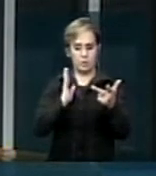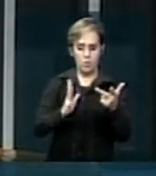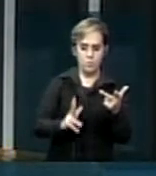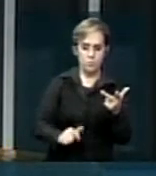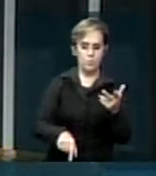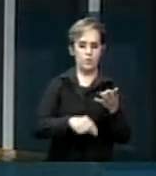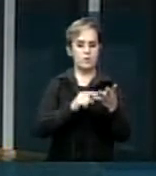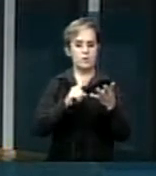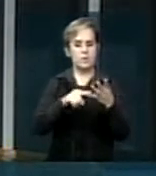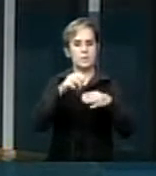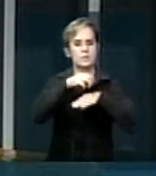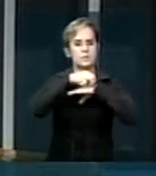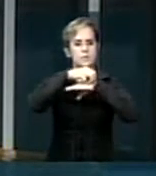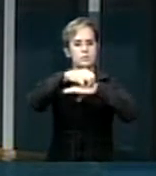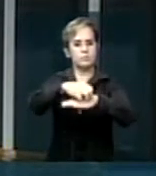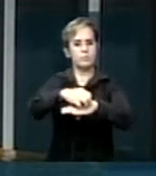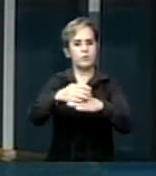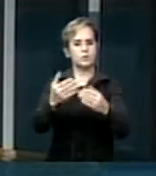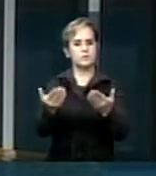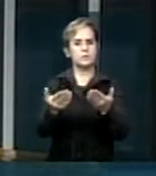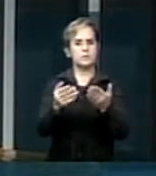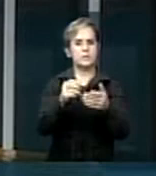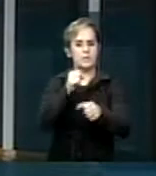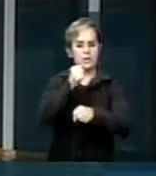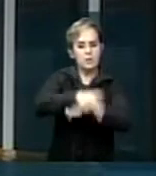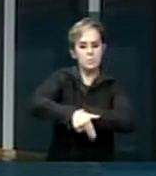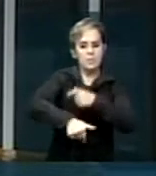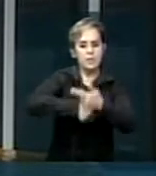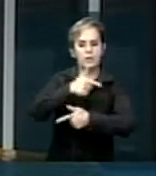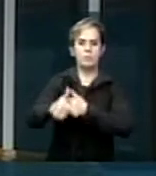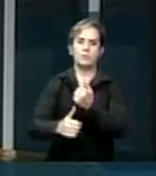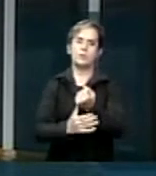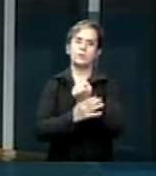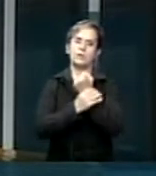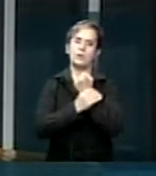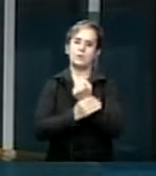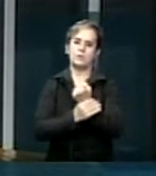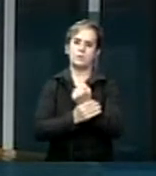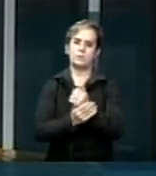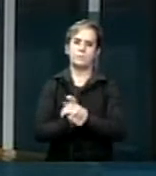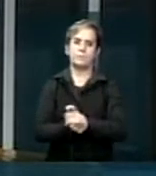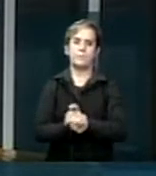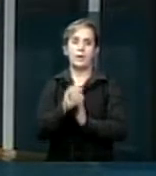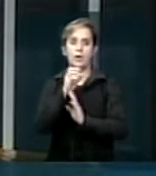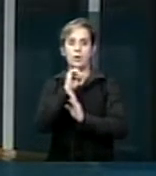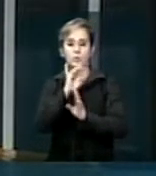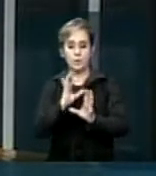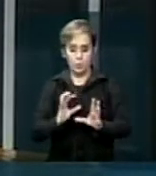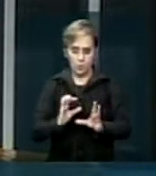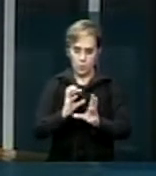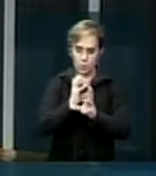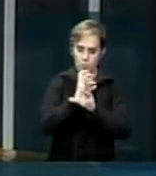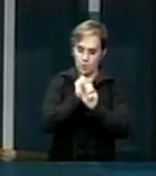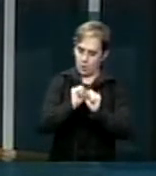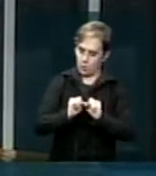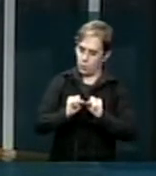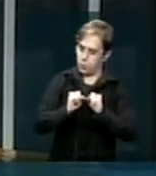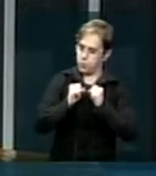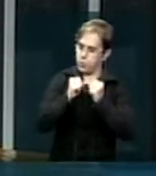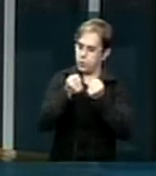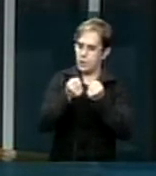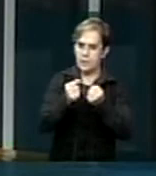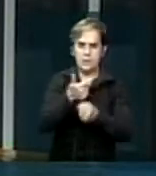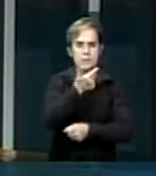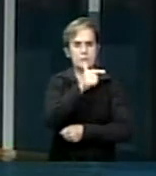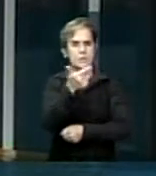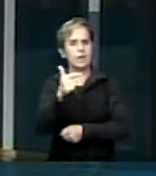saneamento, transportes, emprego e segurança. Sem essa soma de esforços que se deve materializar